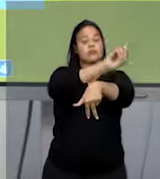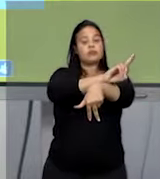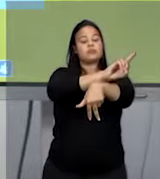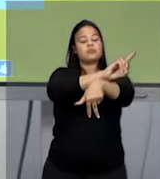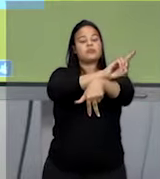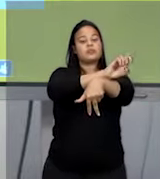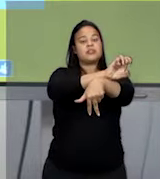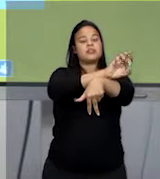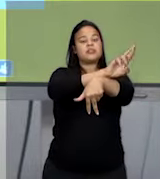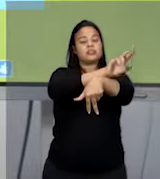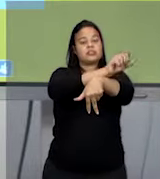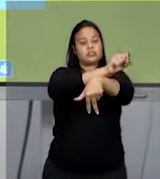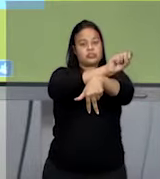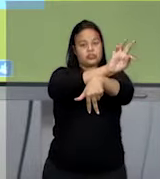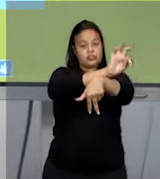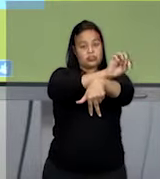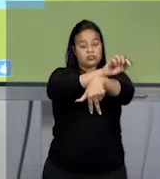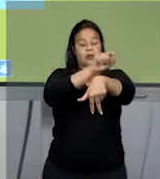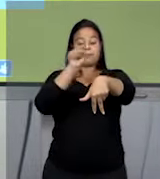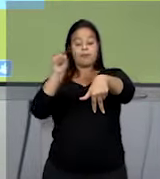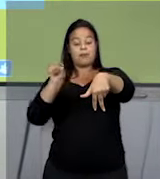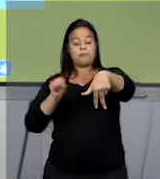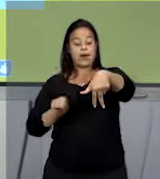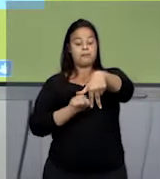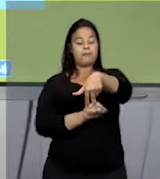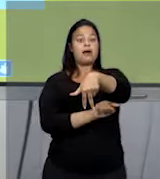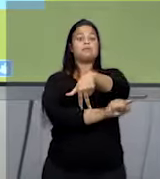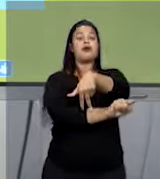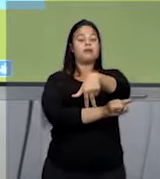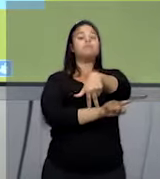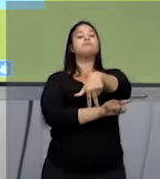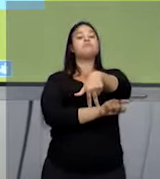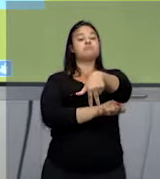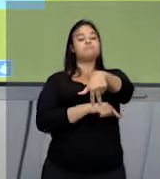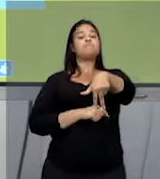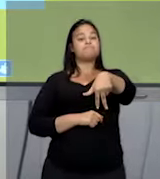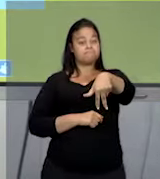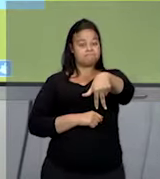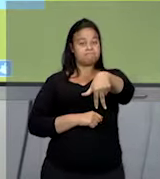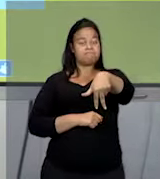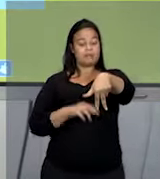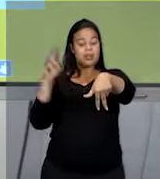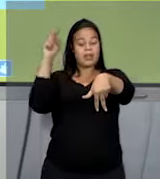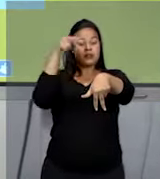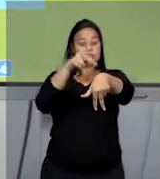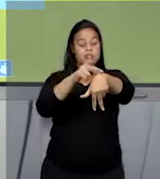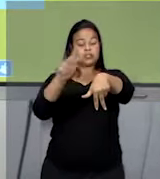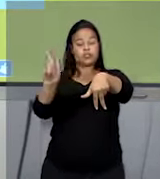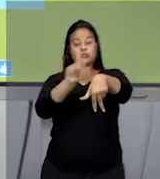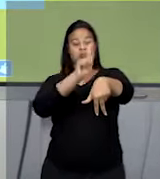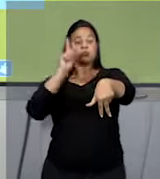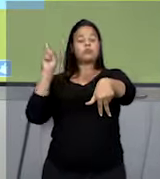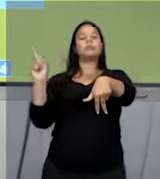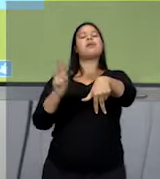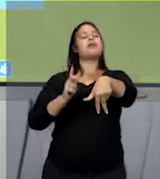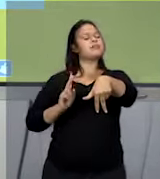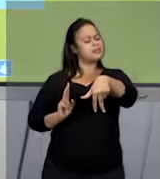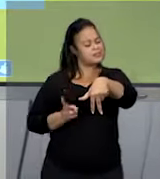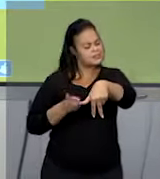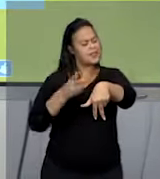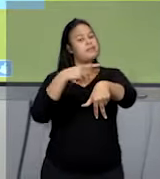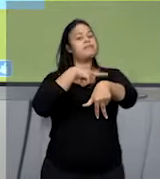fica a representação da Rosa dos Ventos. Geralmente, em representações cartográficas, você sempre